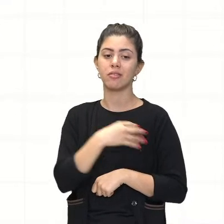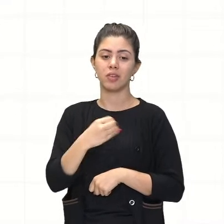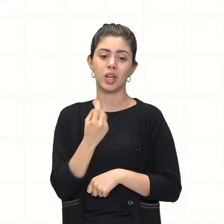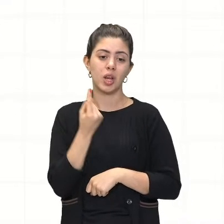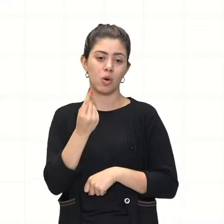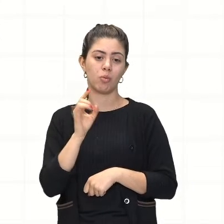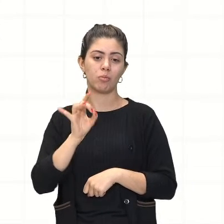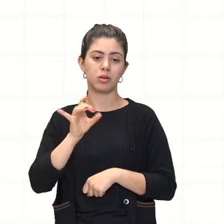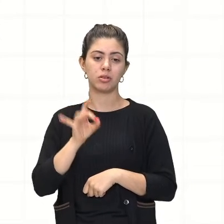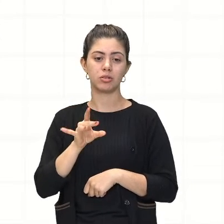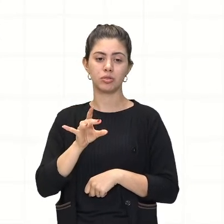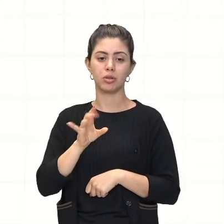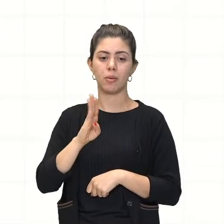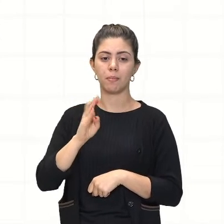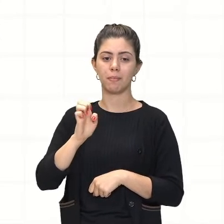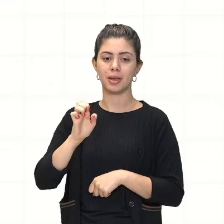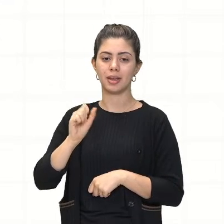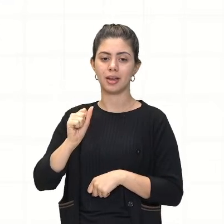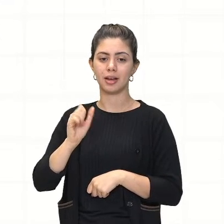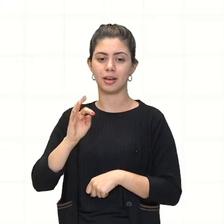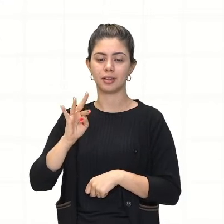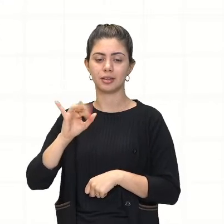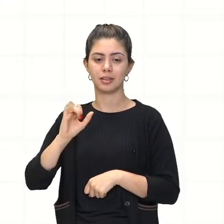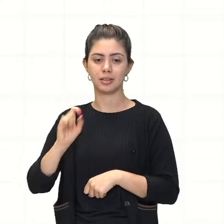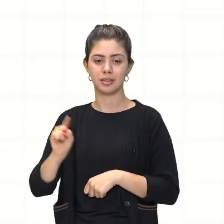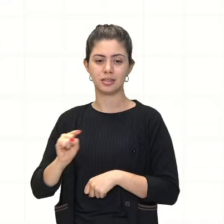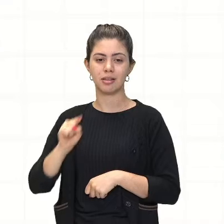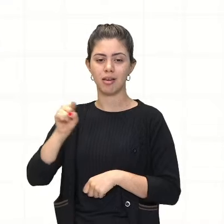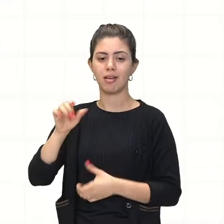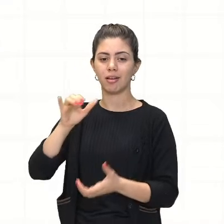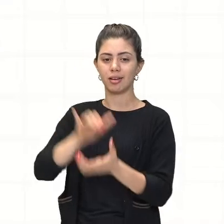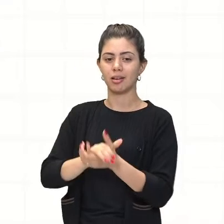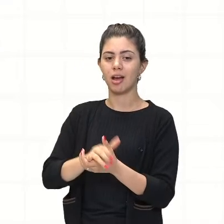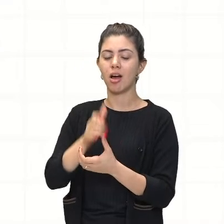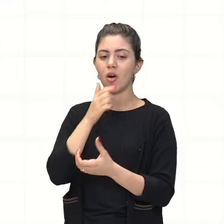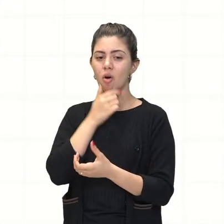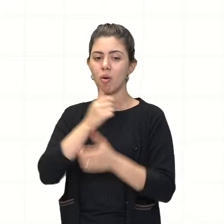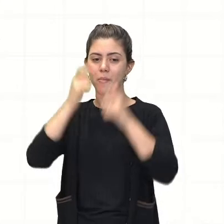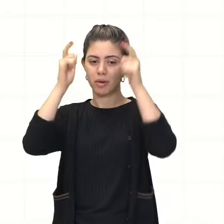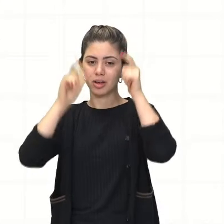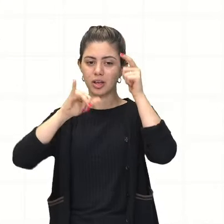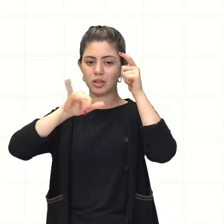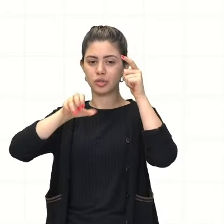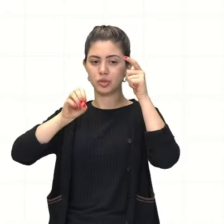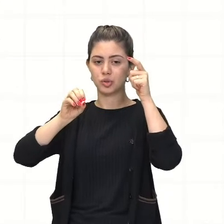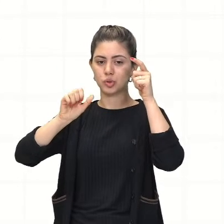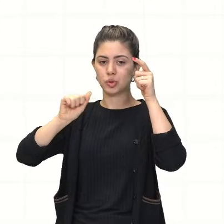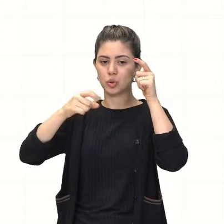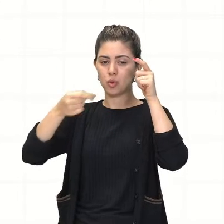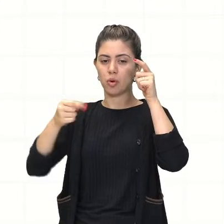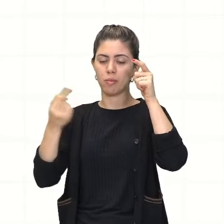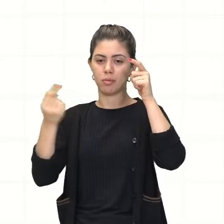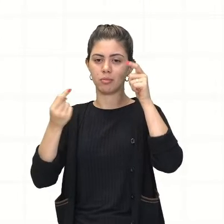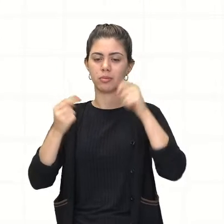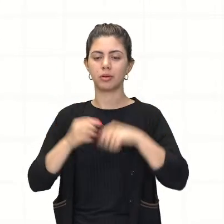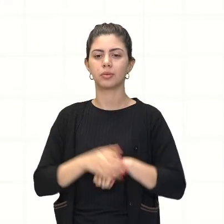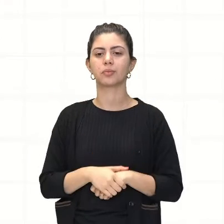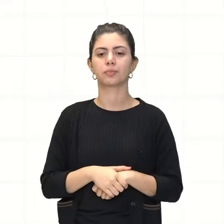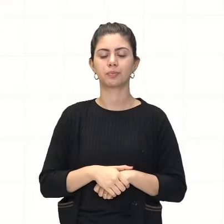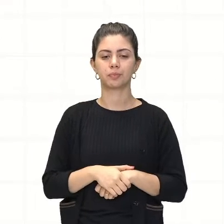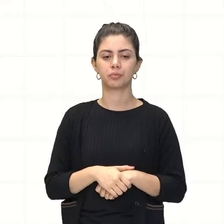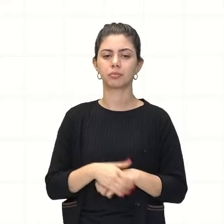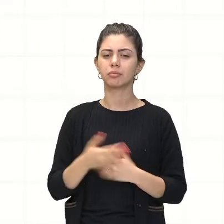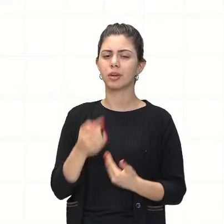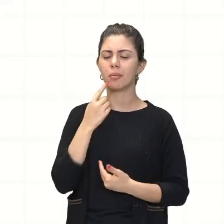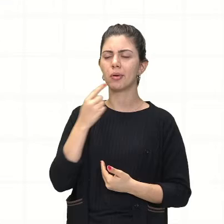Dona Beatriz, casada com o rei João I de Castela. Aí a gente volta aqui comigo para a gente entender um pouquinho dessa